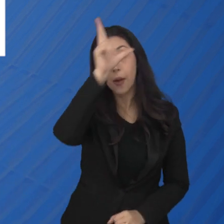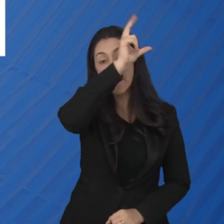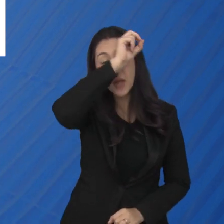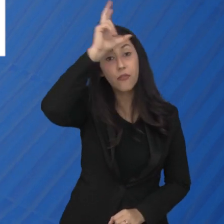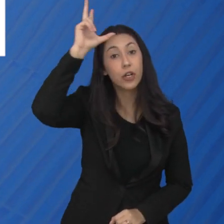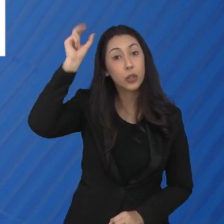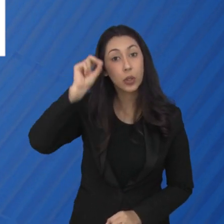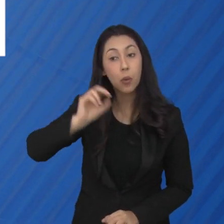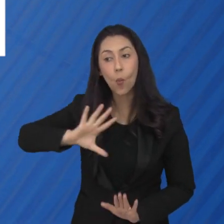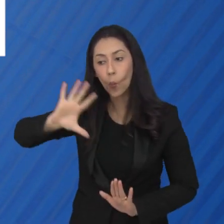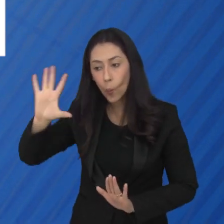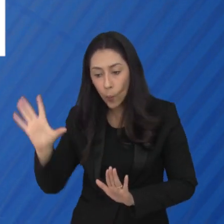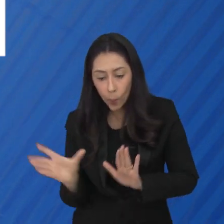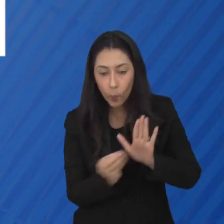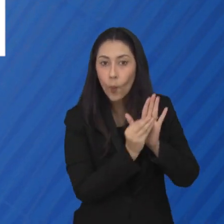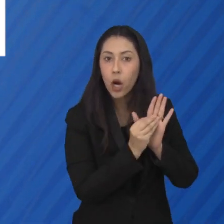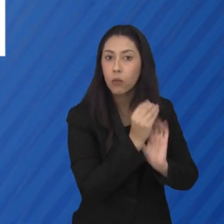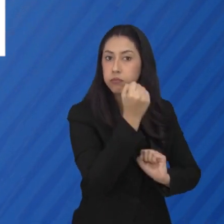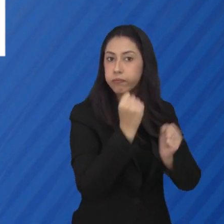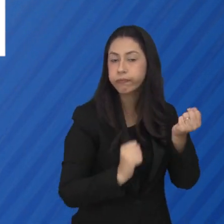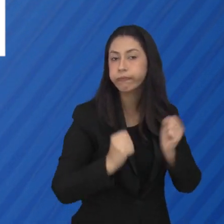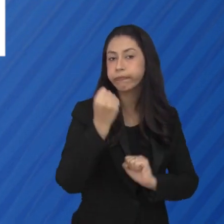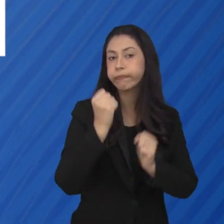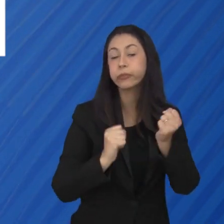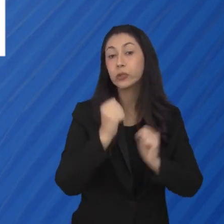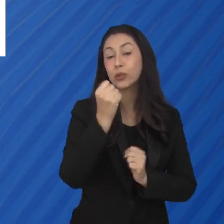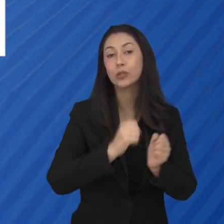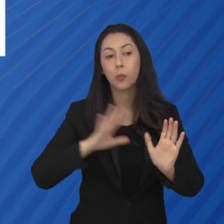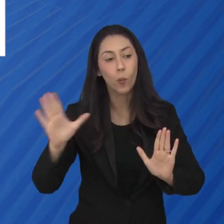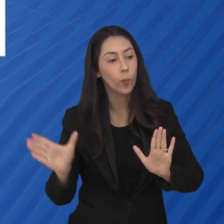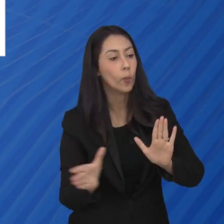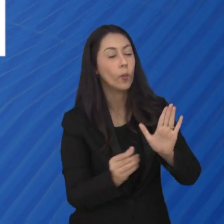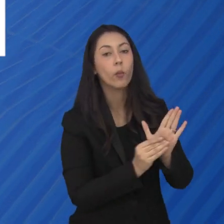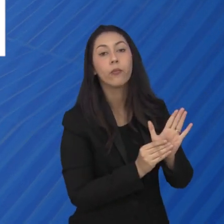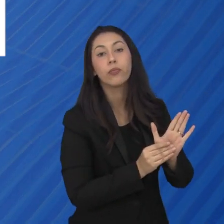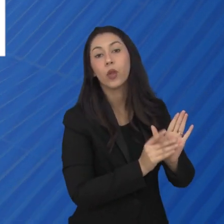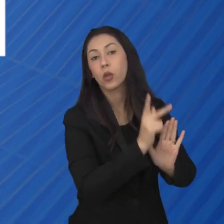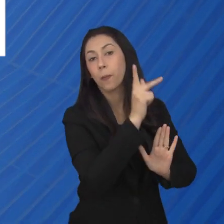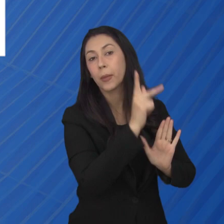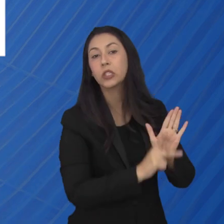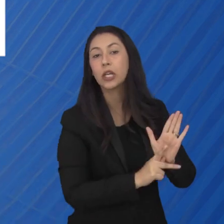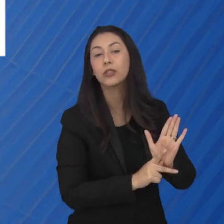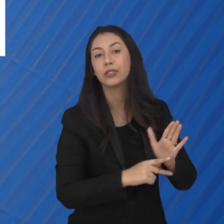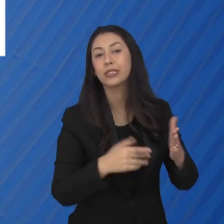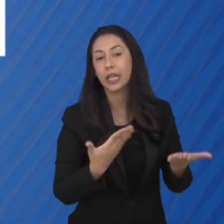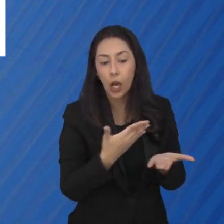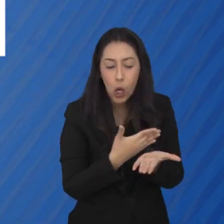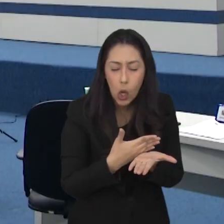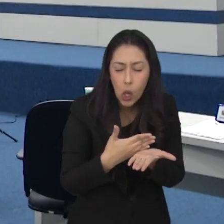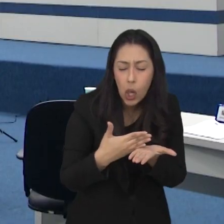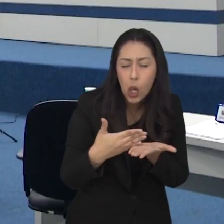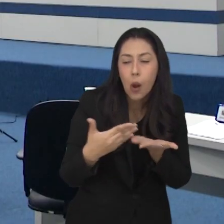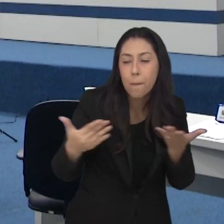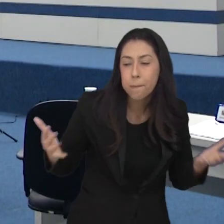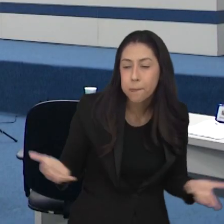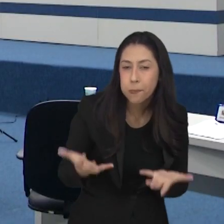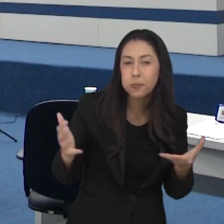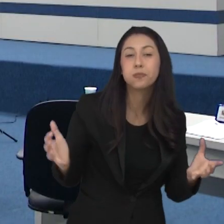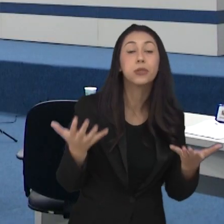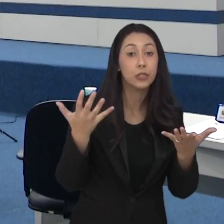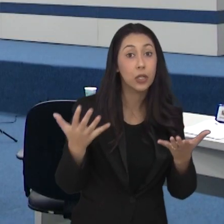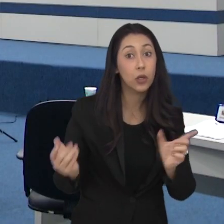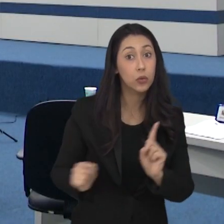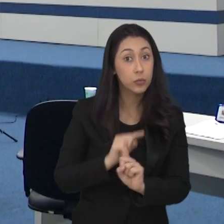autoriza o Poder Executivo a incluir a indústria de desenvolvimento de games no programa de fomento de startups. Para os